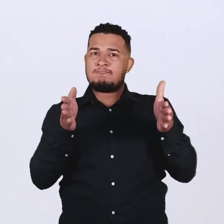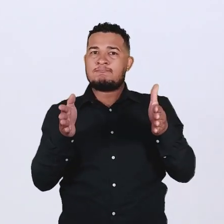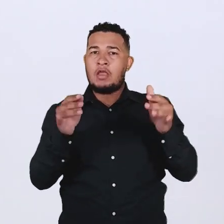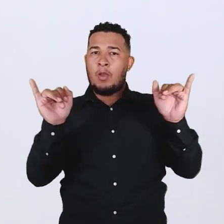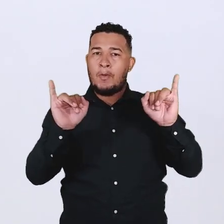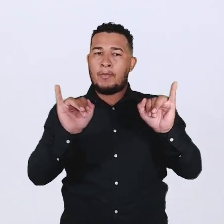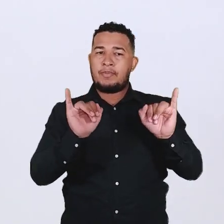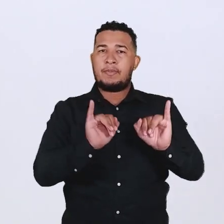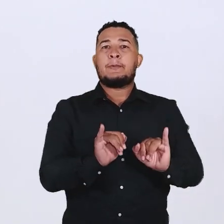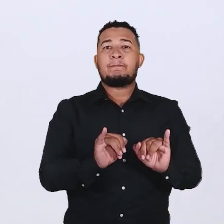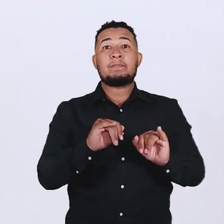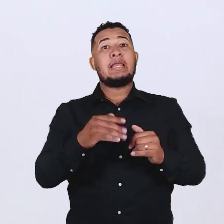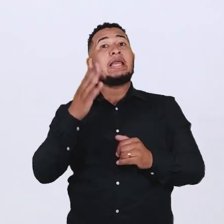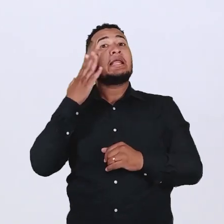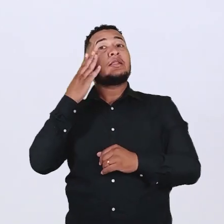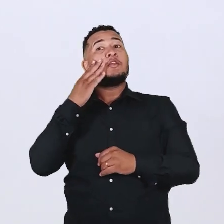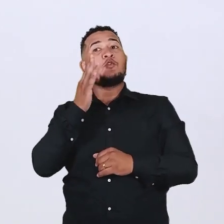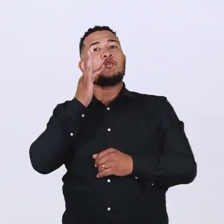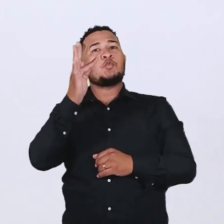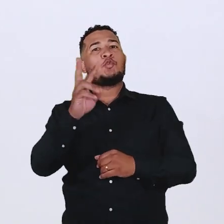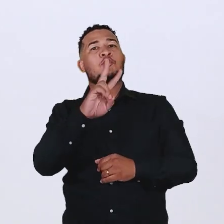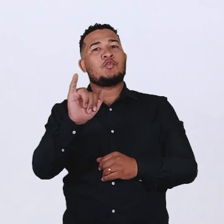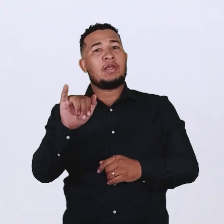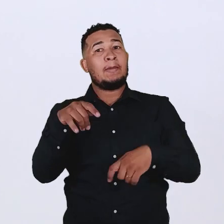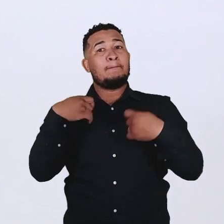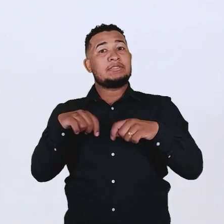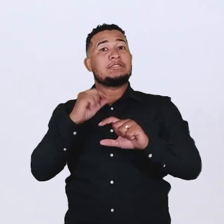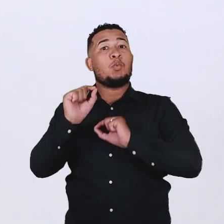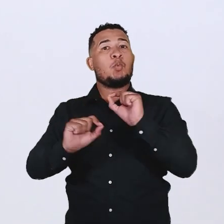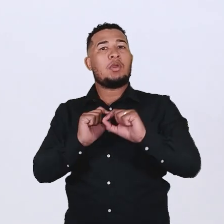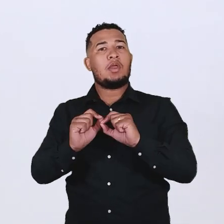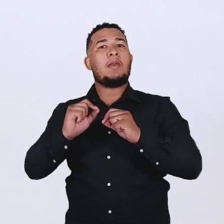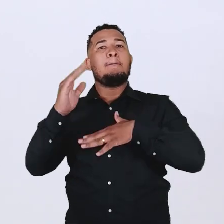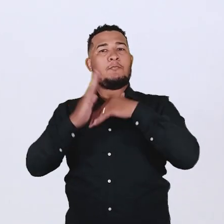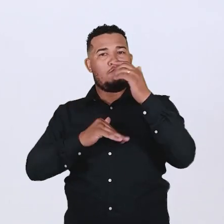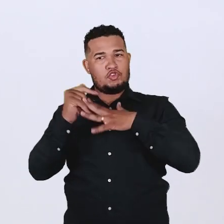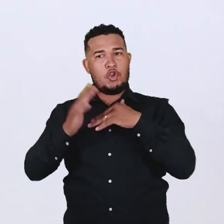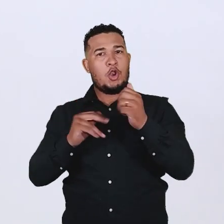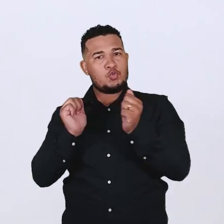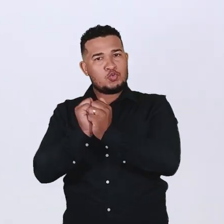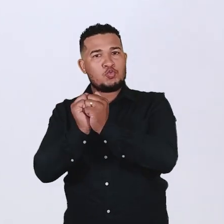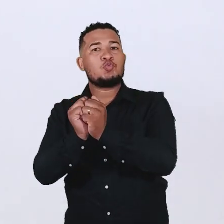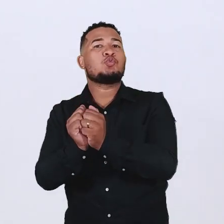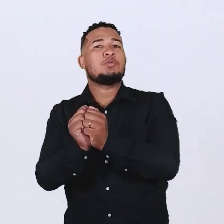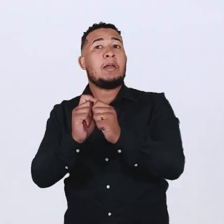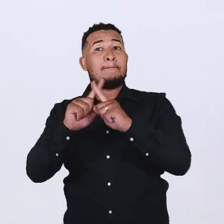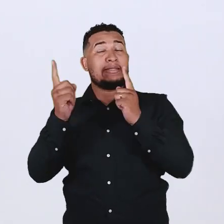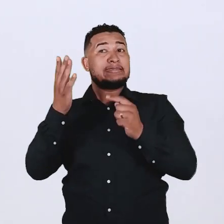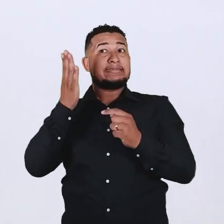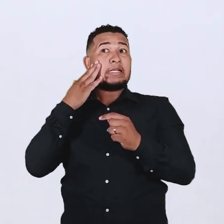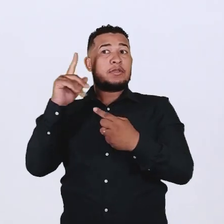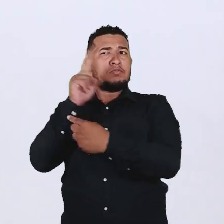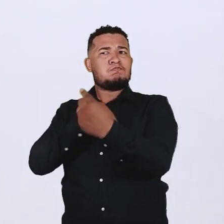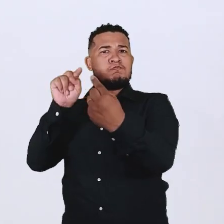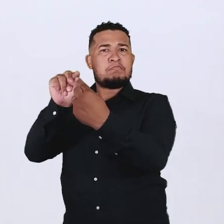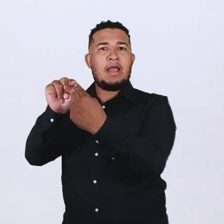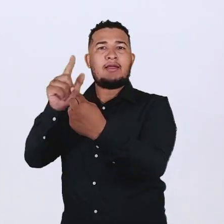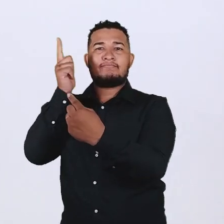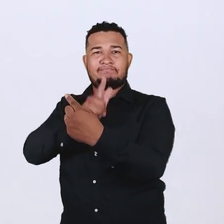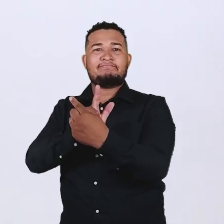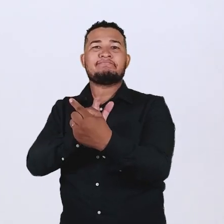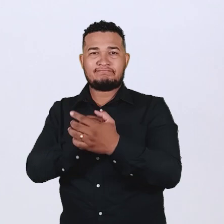estipula isso, obviamente você vai entender mais na frente que nós precisamos ter um acompanhamento, mas você estipula esse